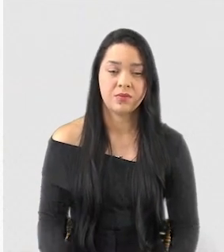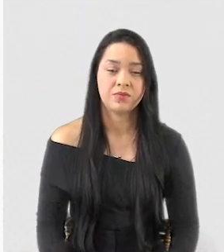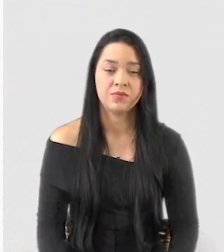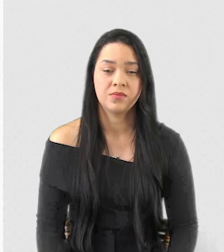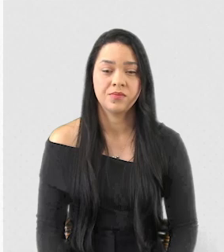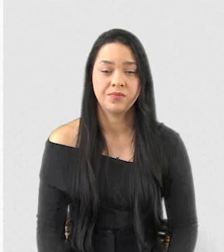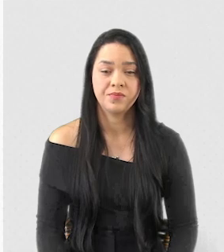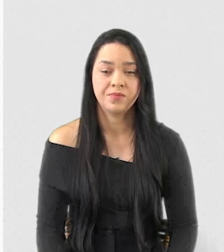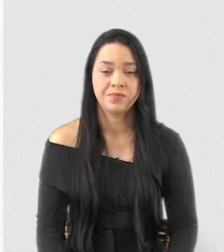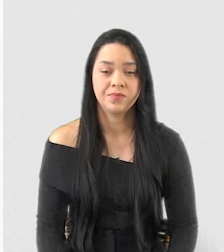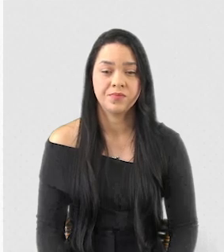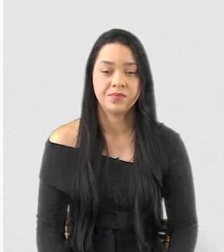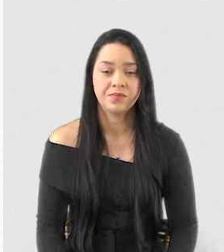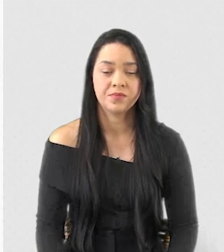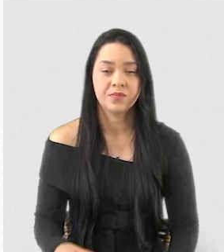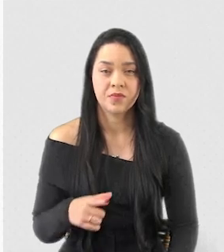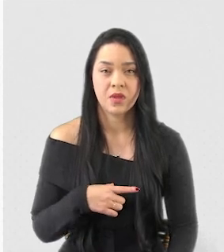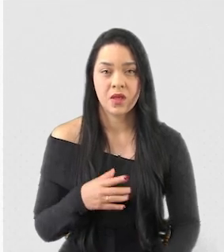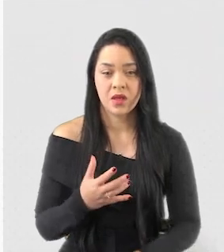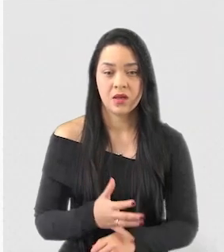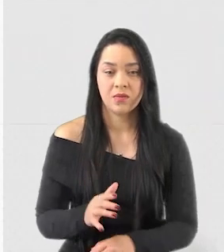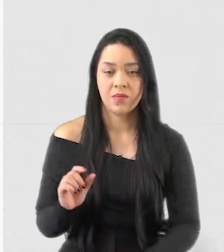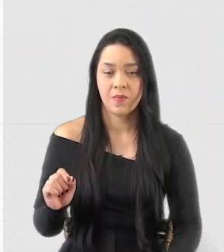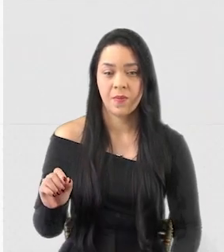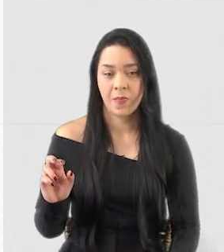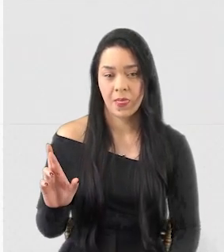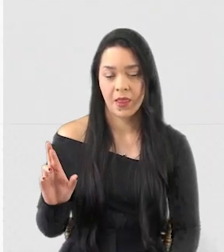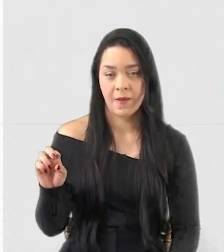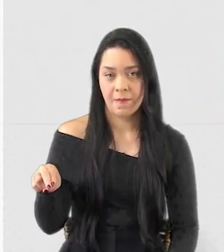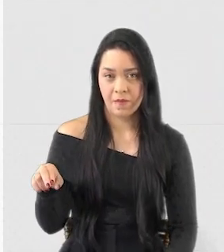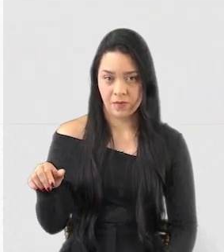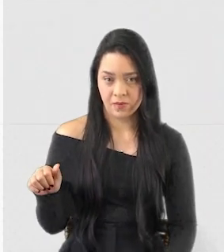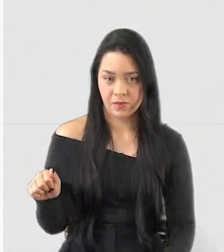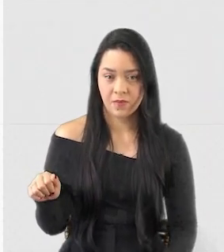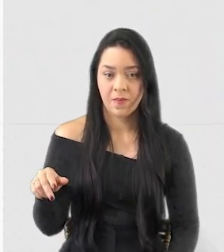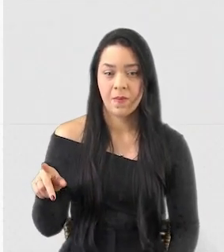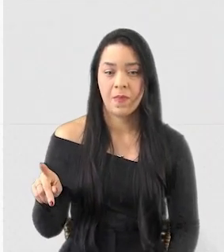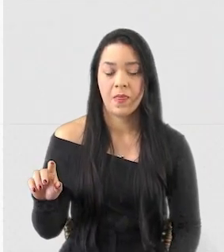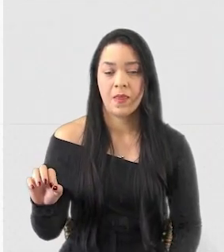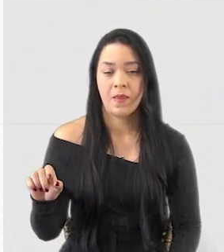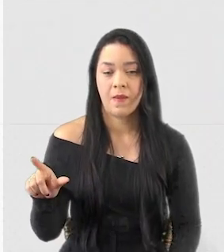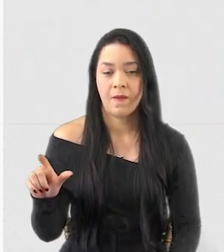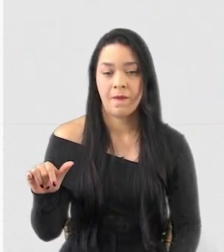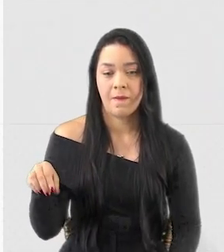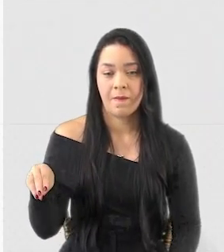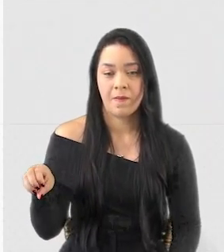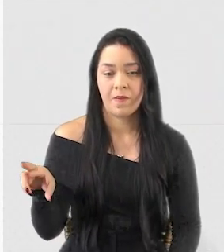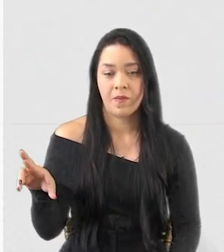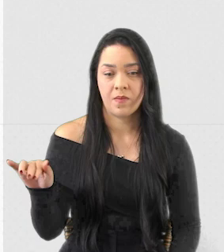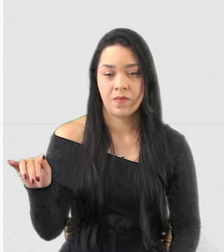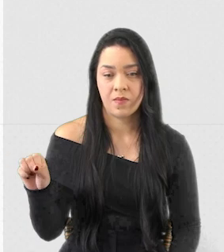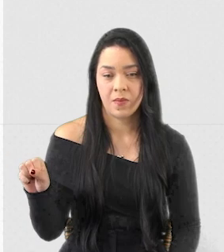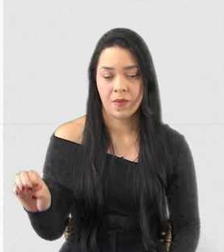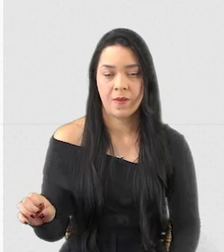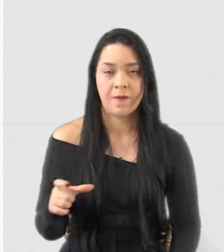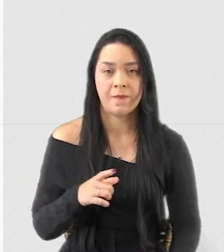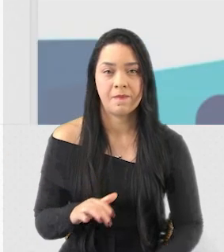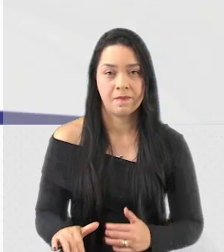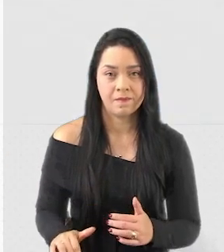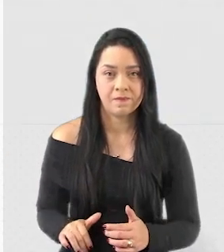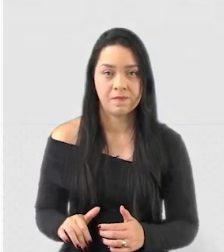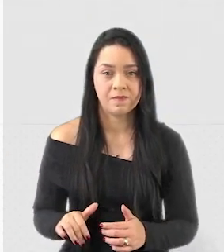tá? E a gente tem a ação aqui, ó, da RNA polimerase, bem parecido como a gente viu ali no processo